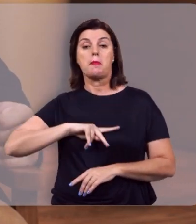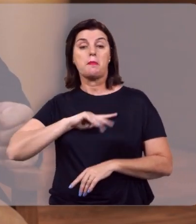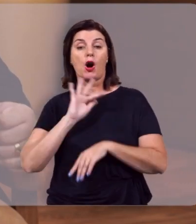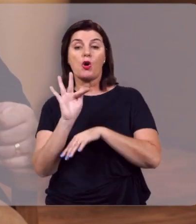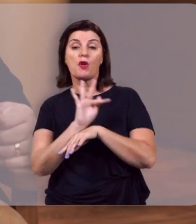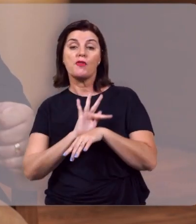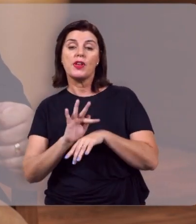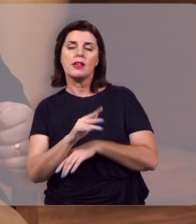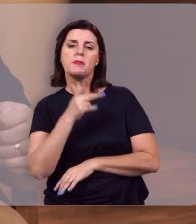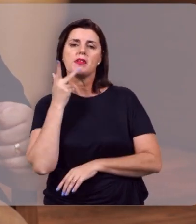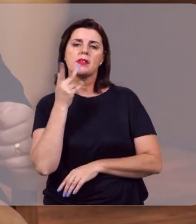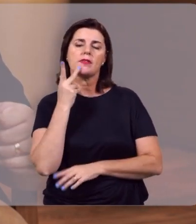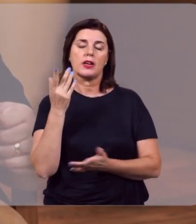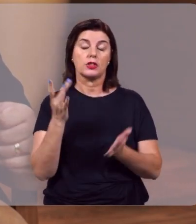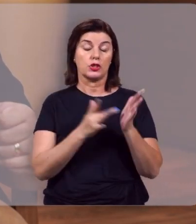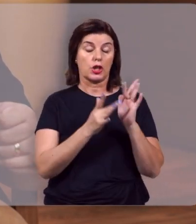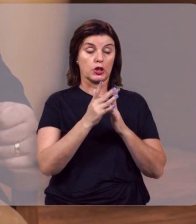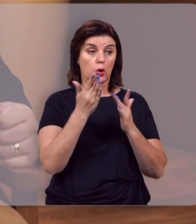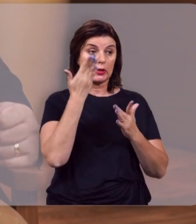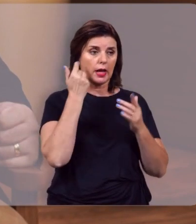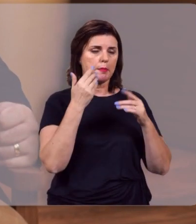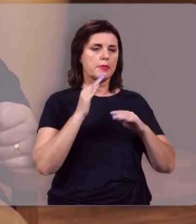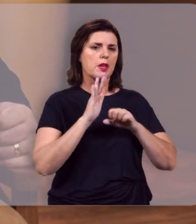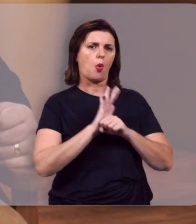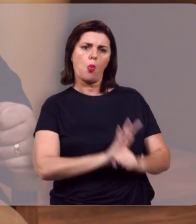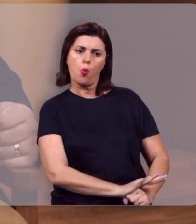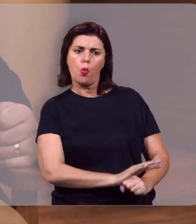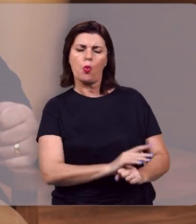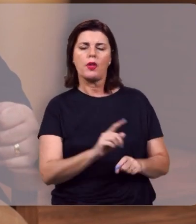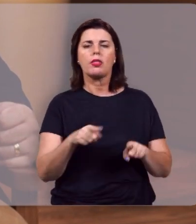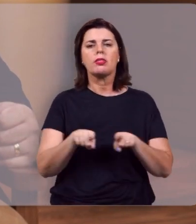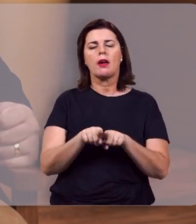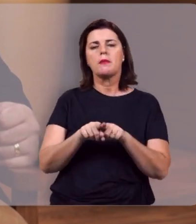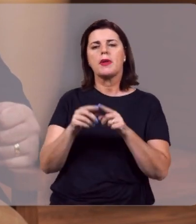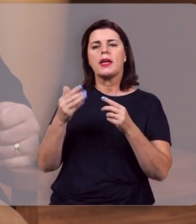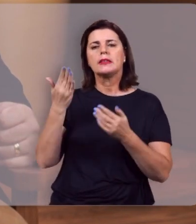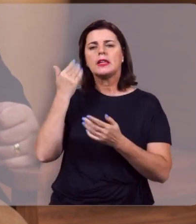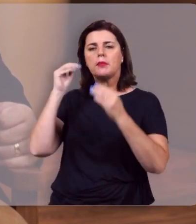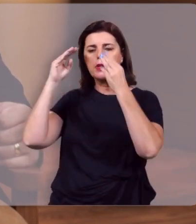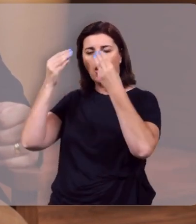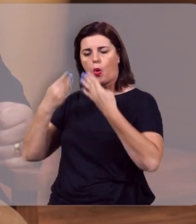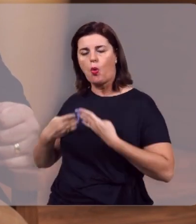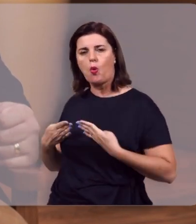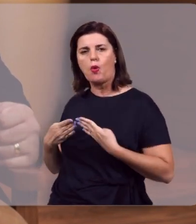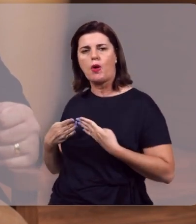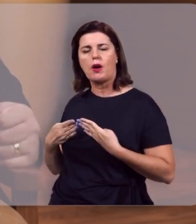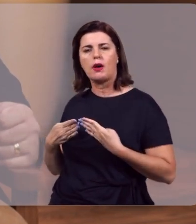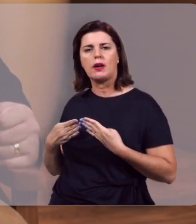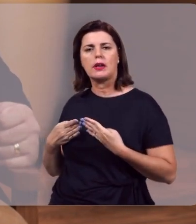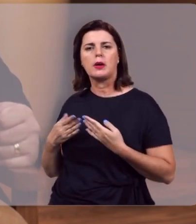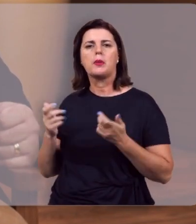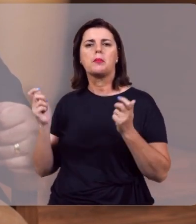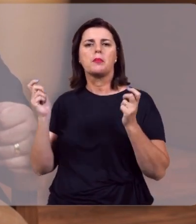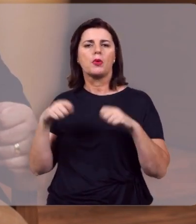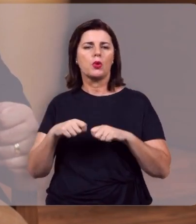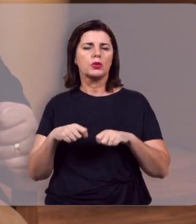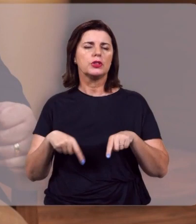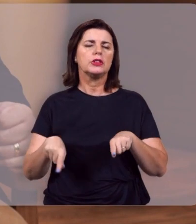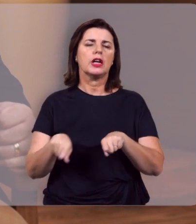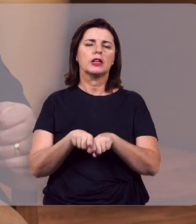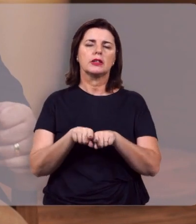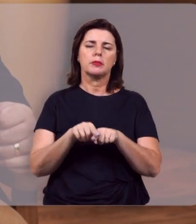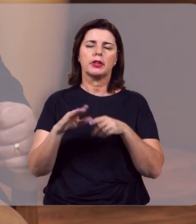que ele tanto sabia ser humilhado como ser honrado. Ele tanto sabia passar escassez como ter abundância, e ele